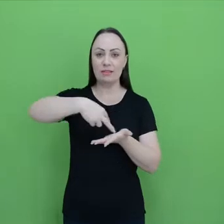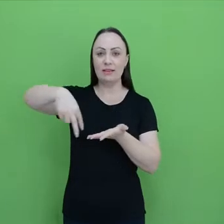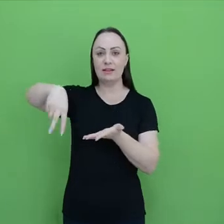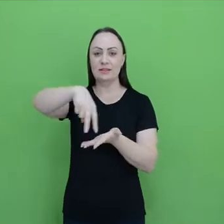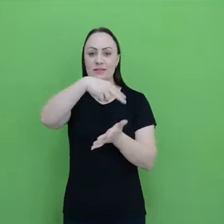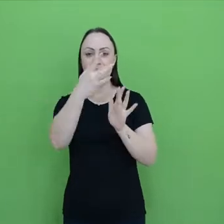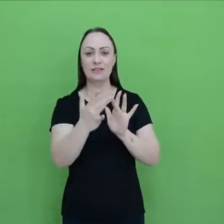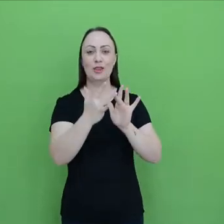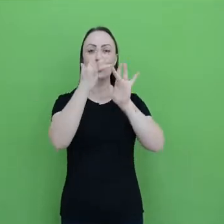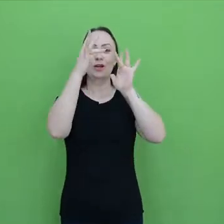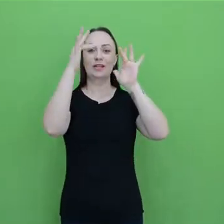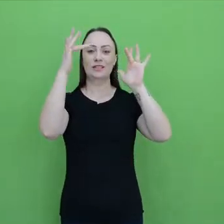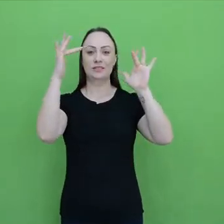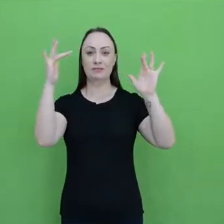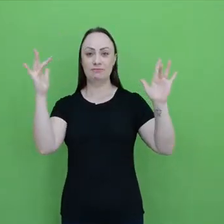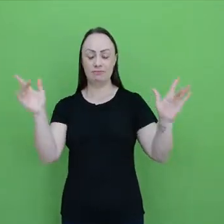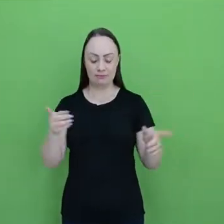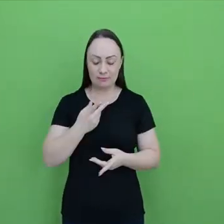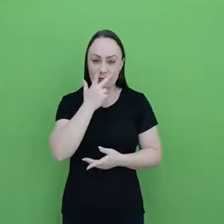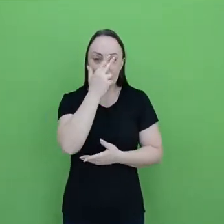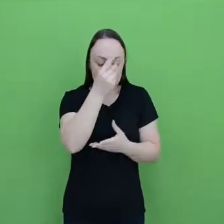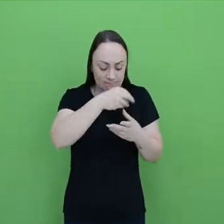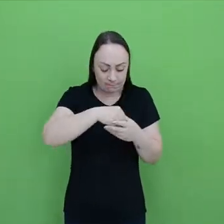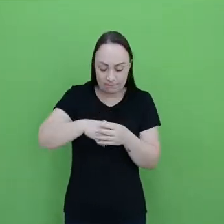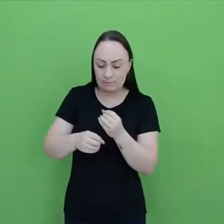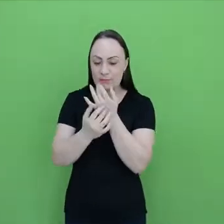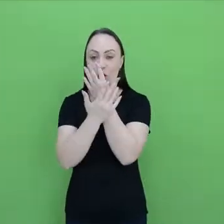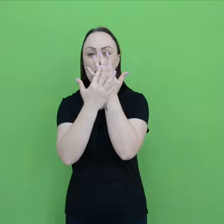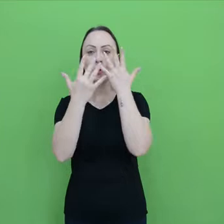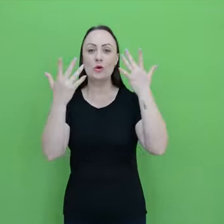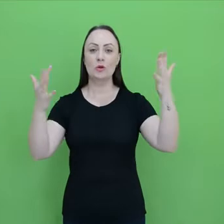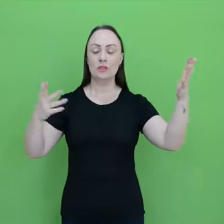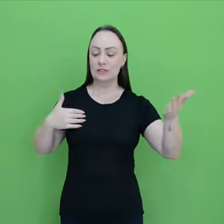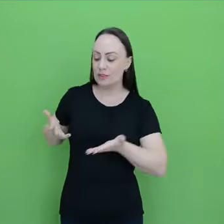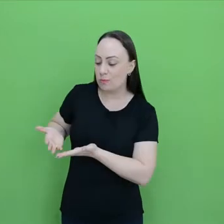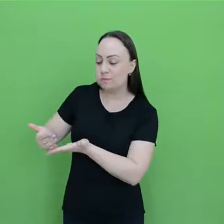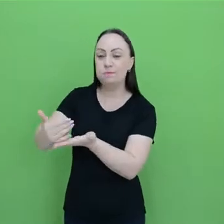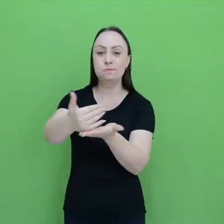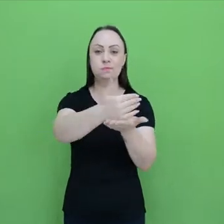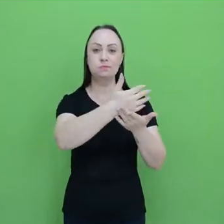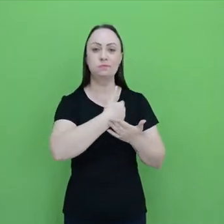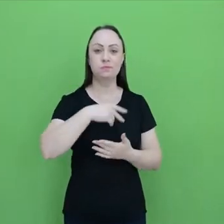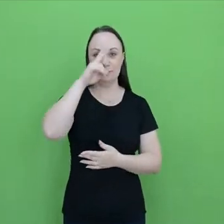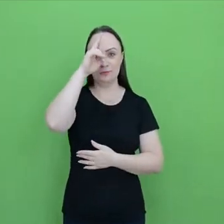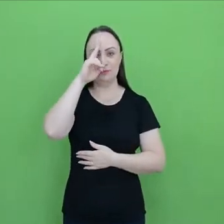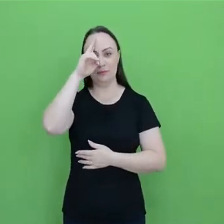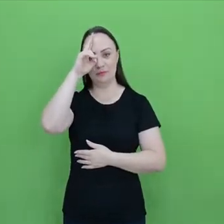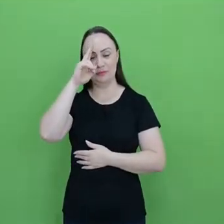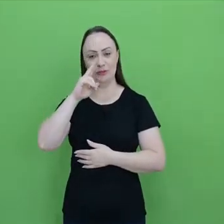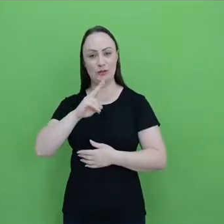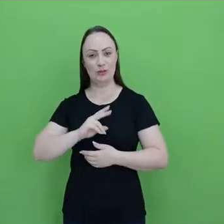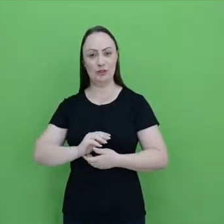dança e toca. Semeia cores, colhe histórias. Um pandeiro com